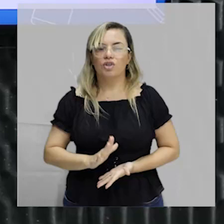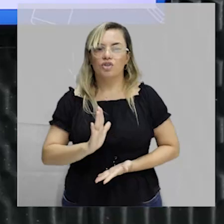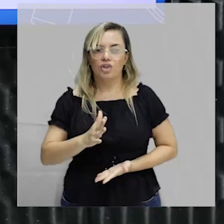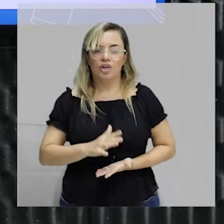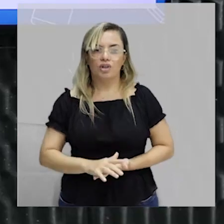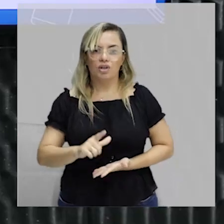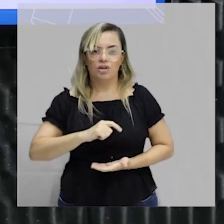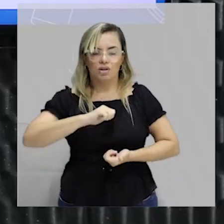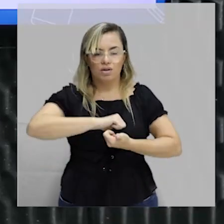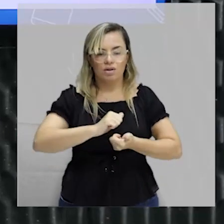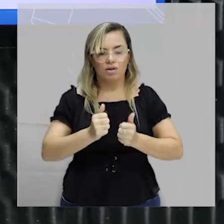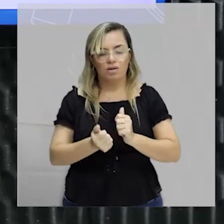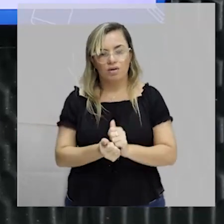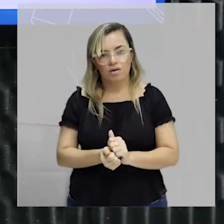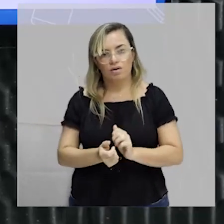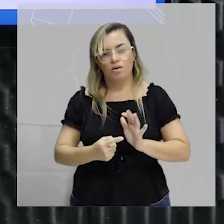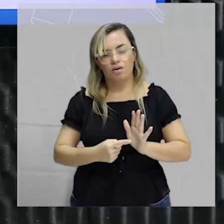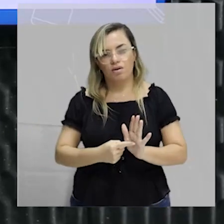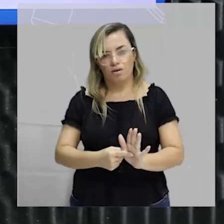tipo de